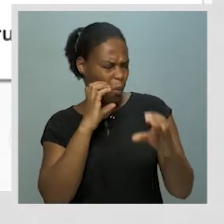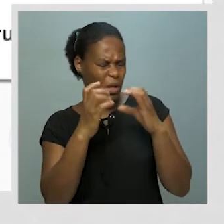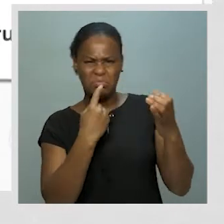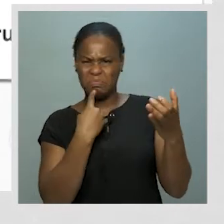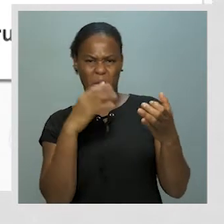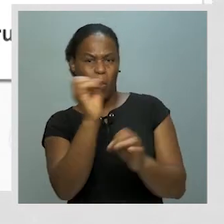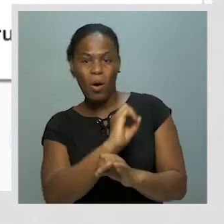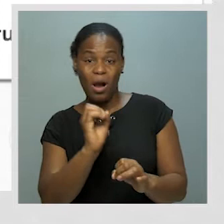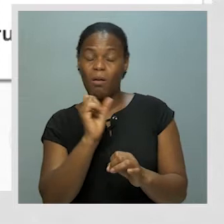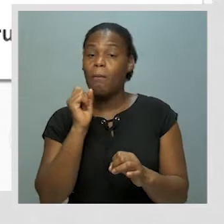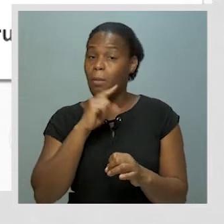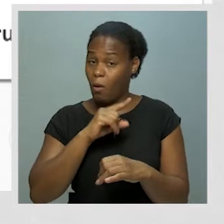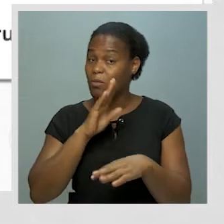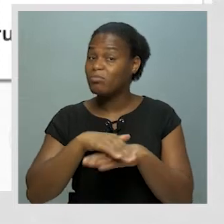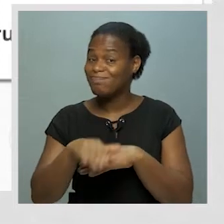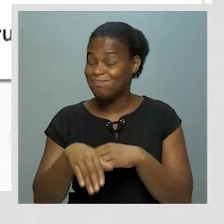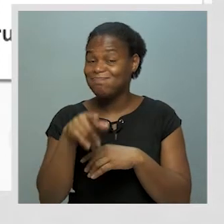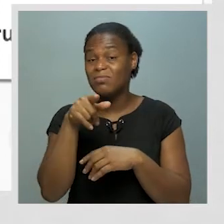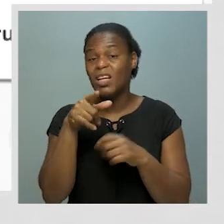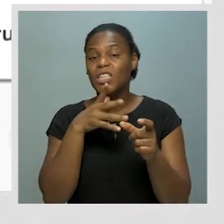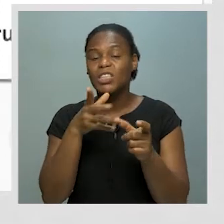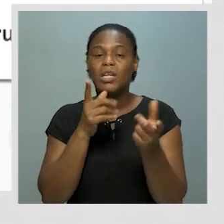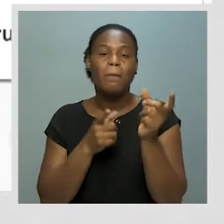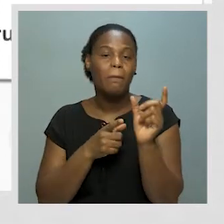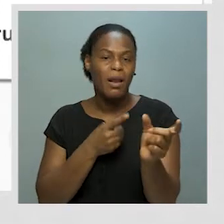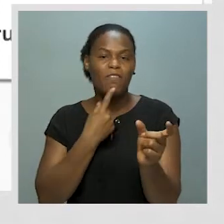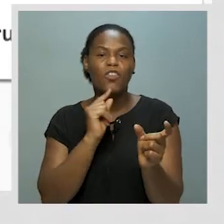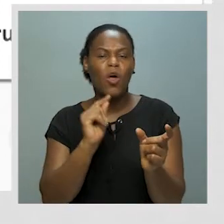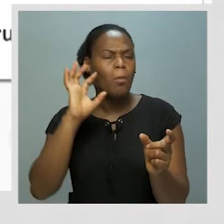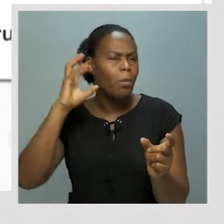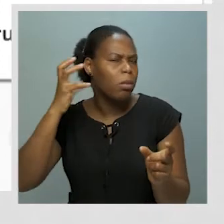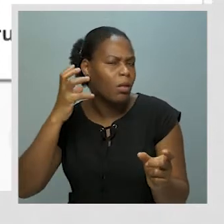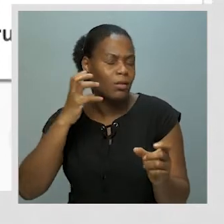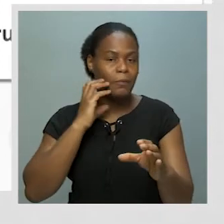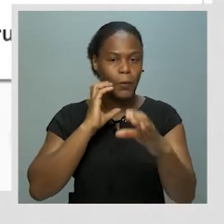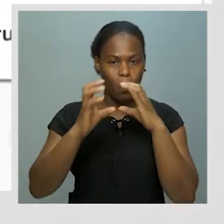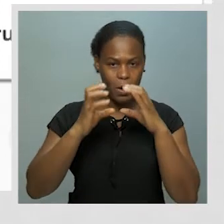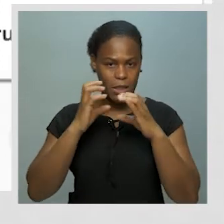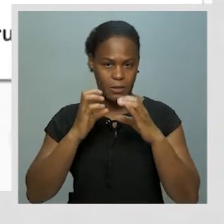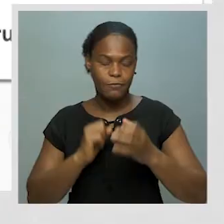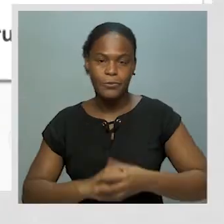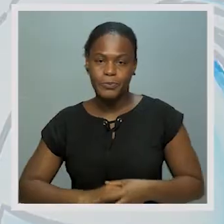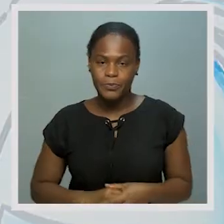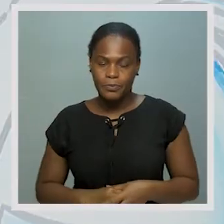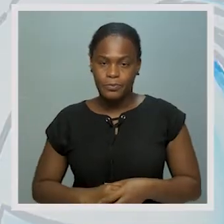da comunicação pode causar aquilo que nós designamos de ruídos